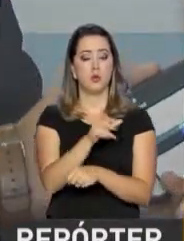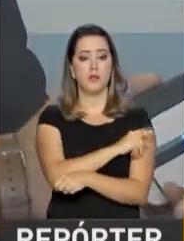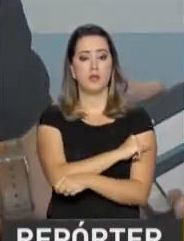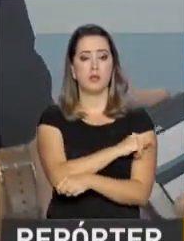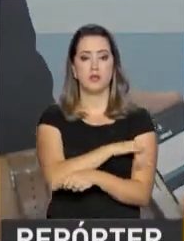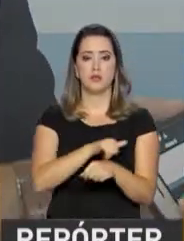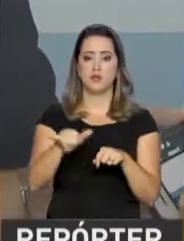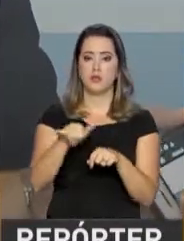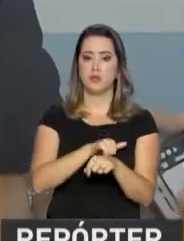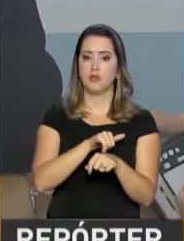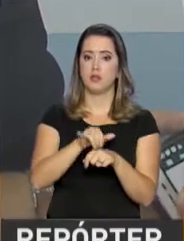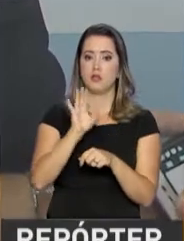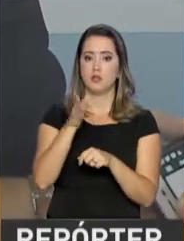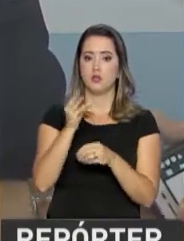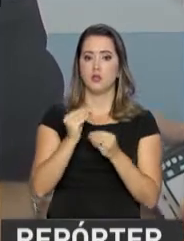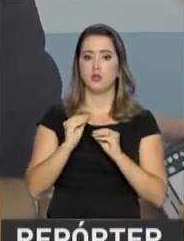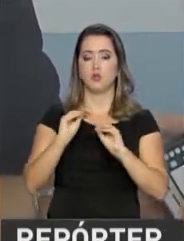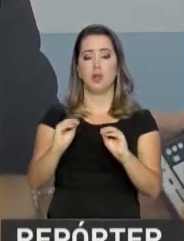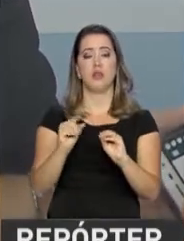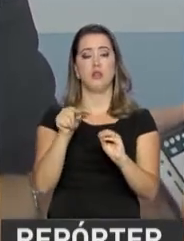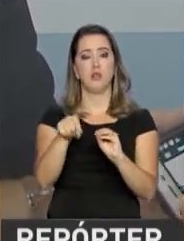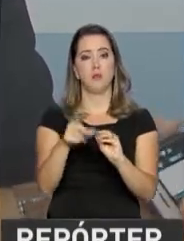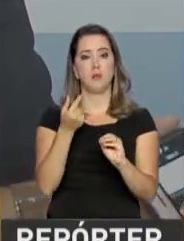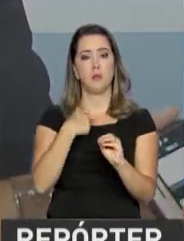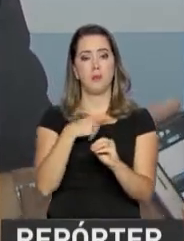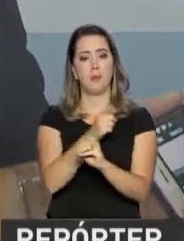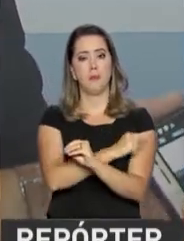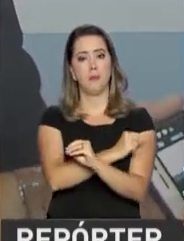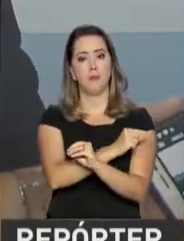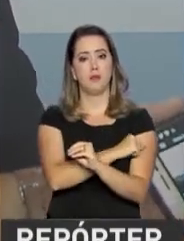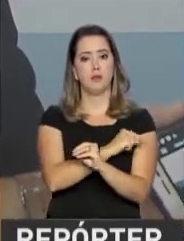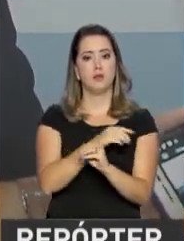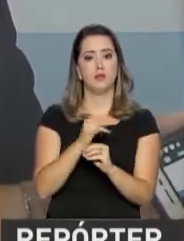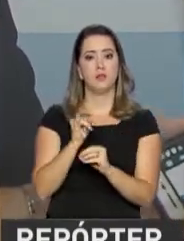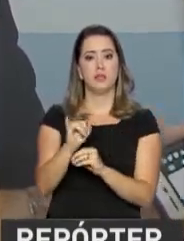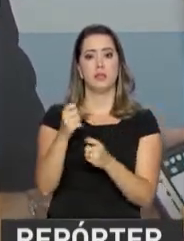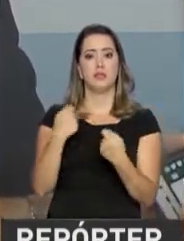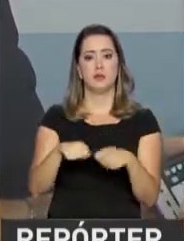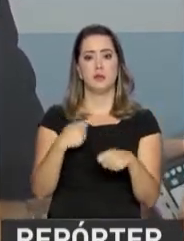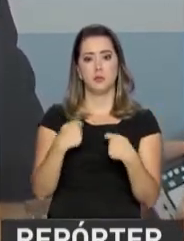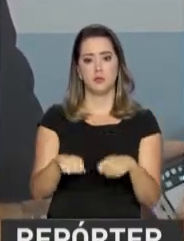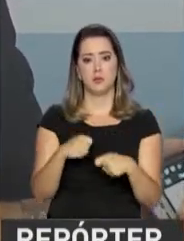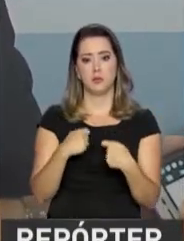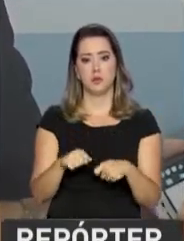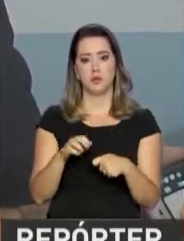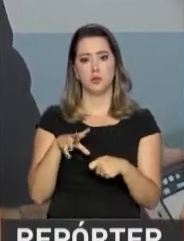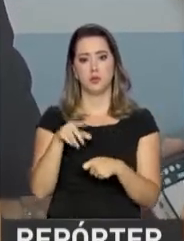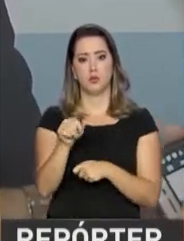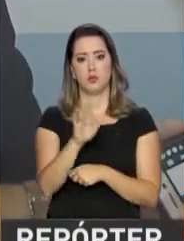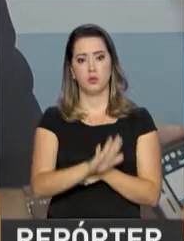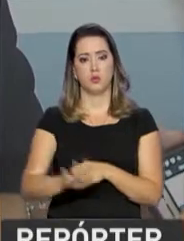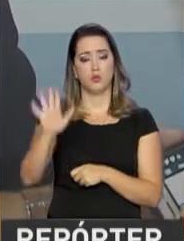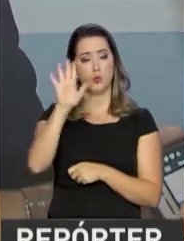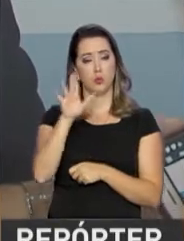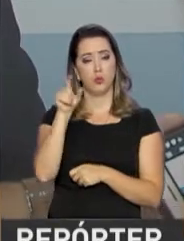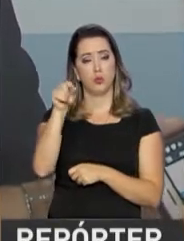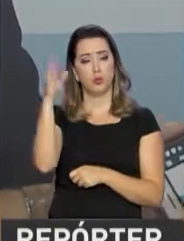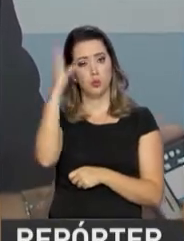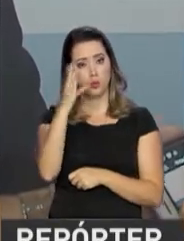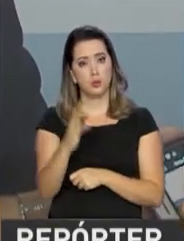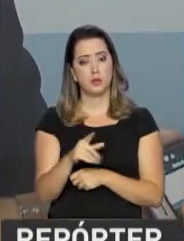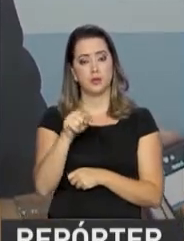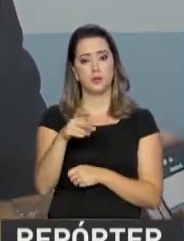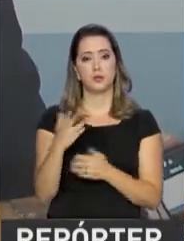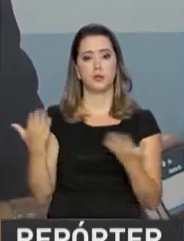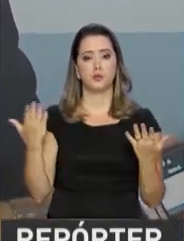já produzidas para garantir a vacinação se houver necessidade de toda a população